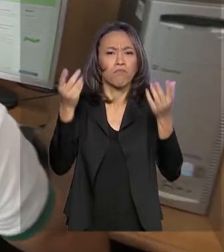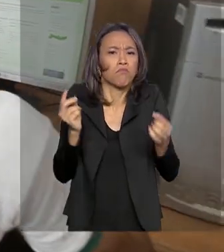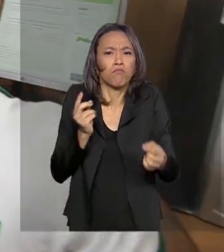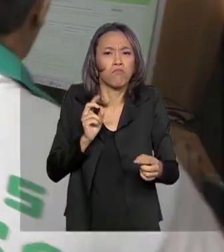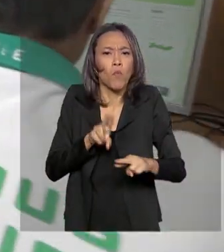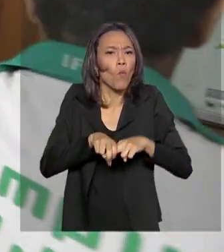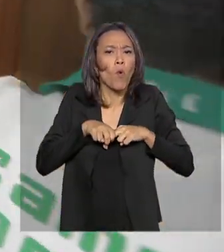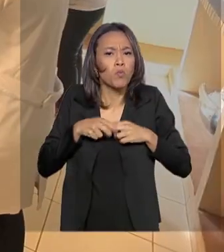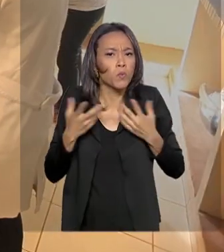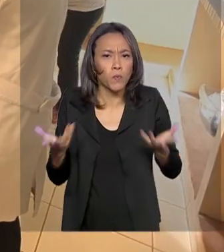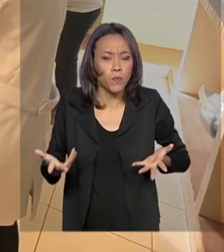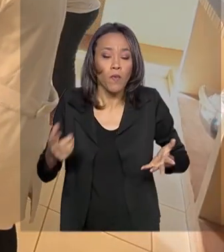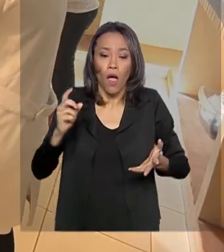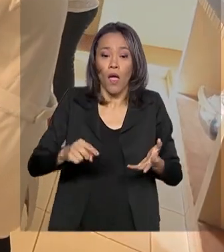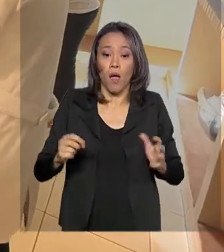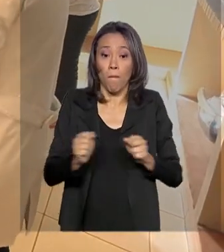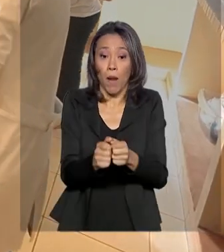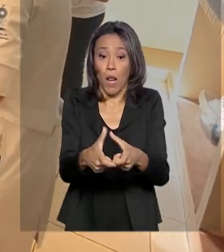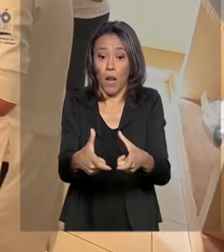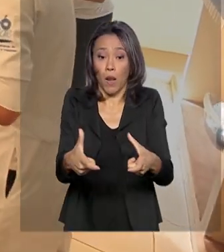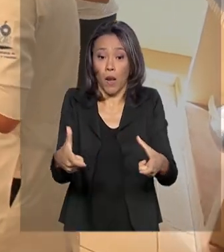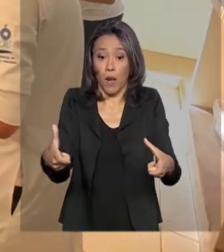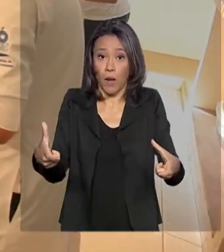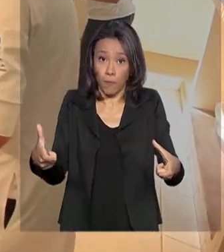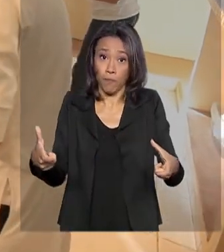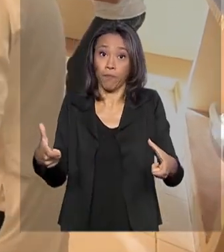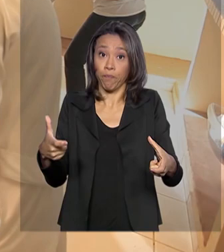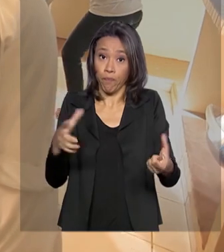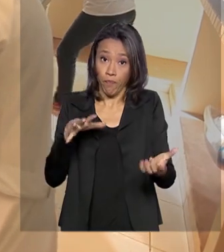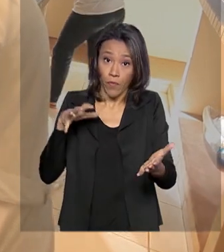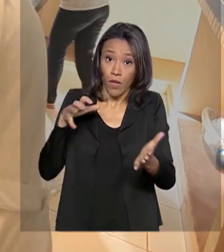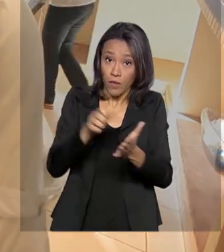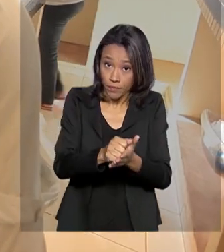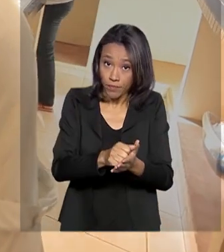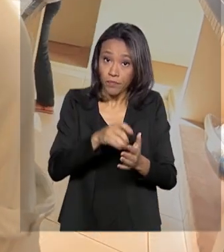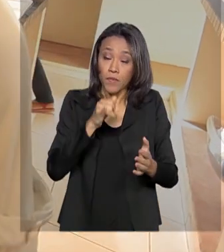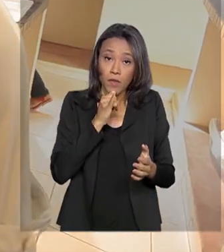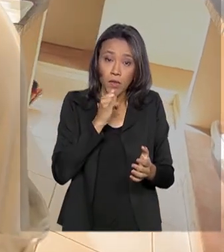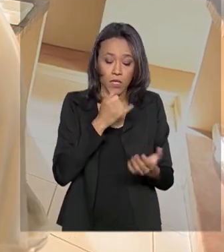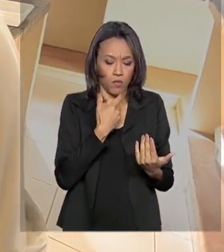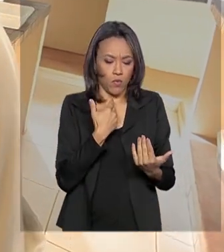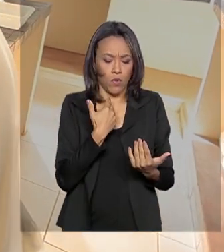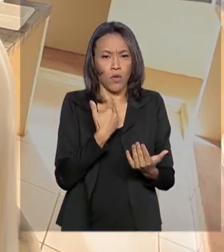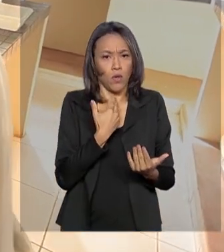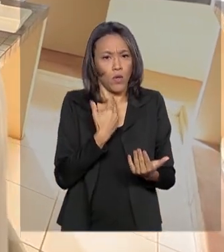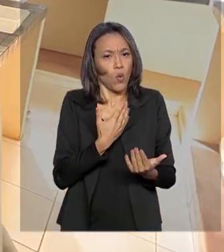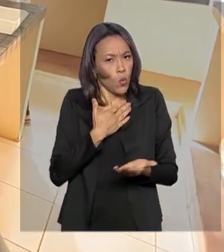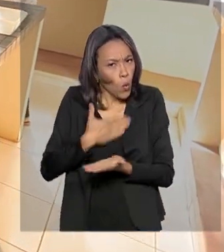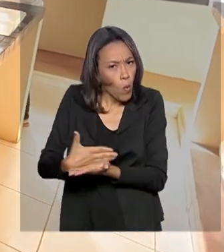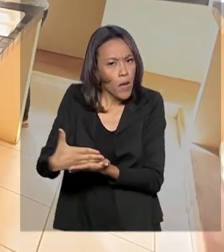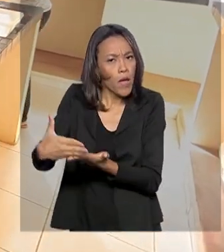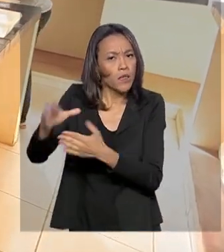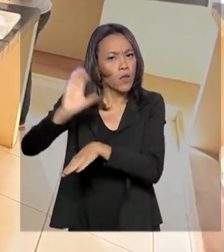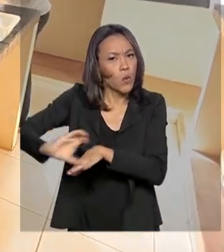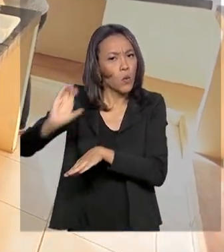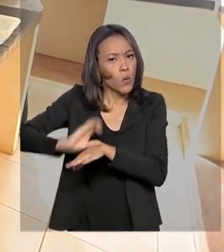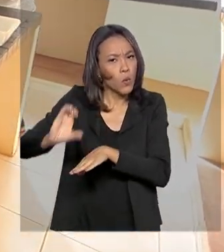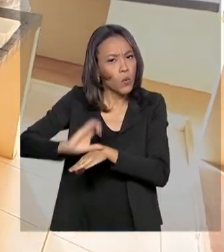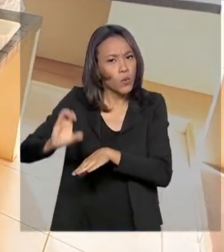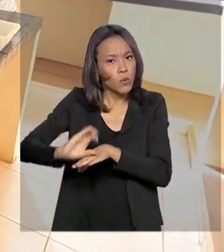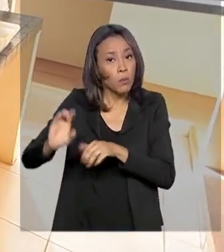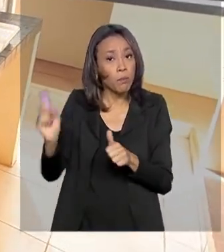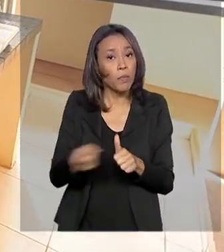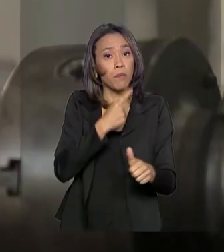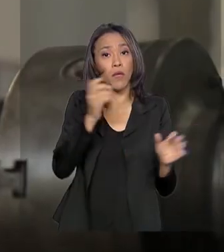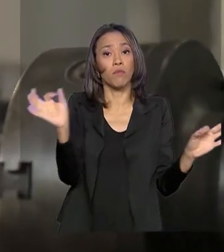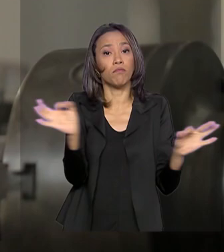está o aumento de matrículas na formação subsequente, que é quando o aluno começa a fazer o curso depois que termina o